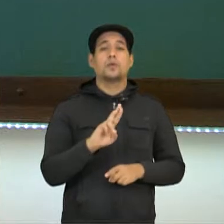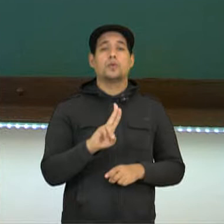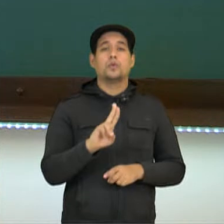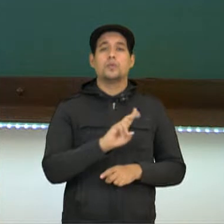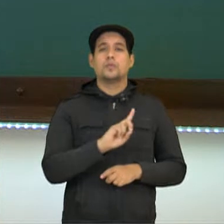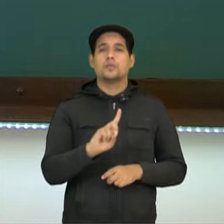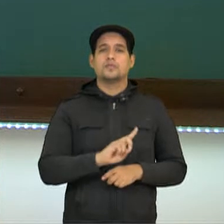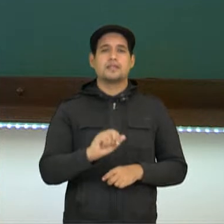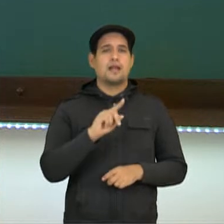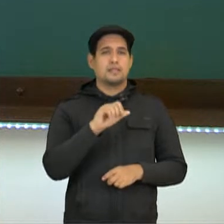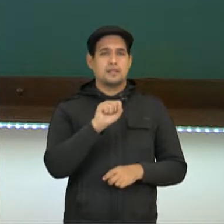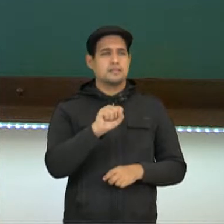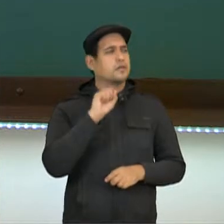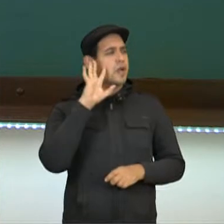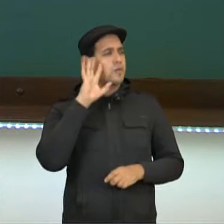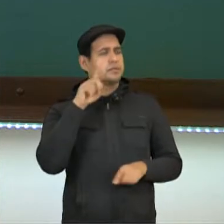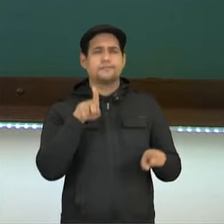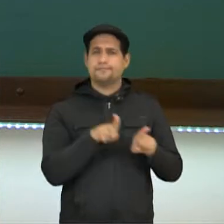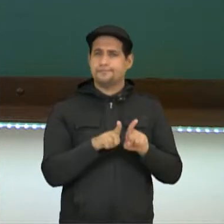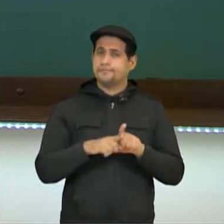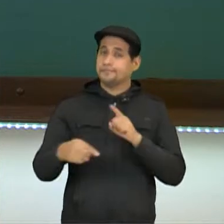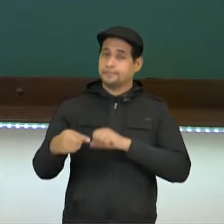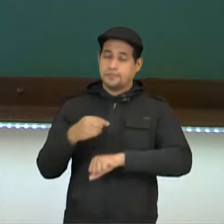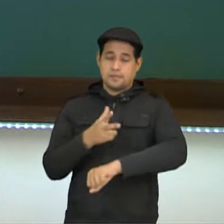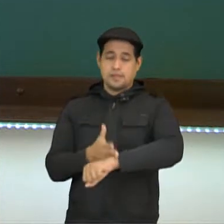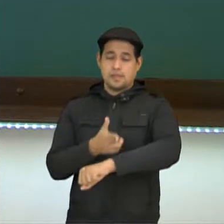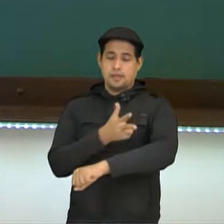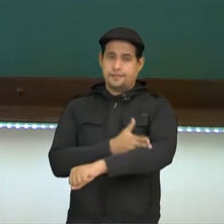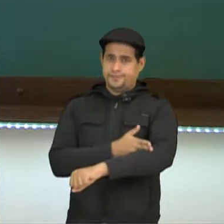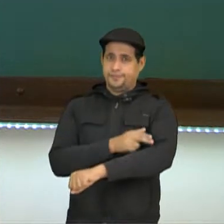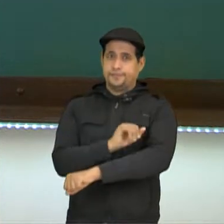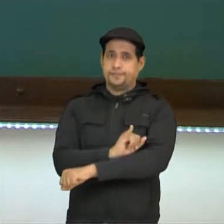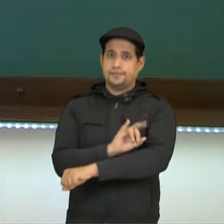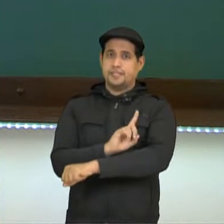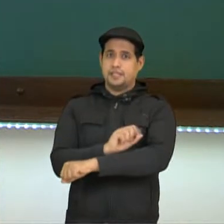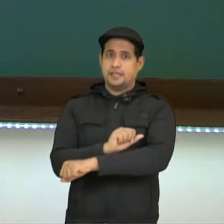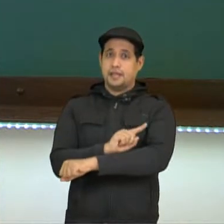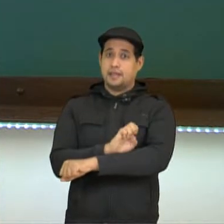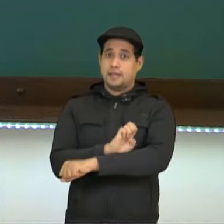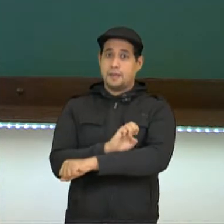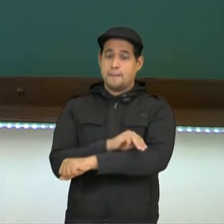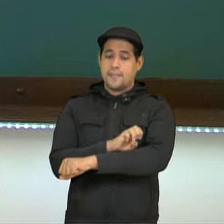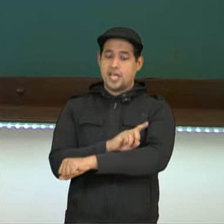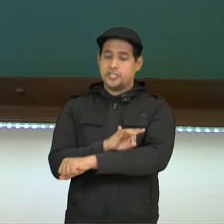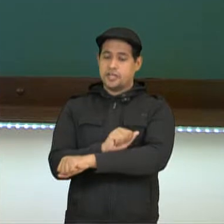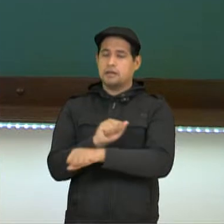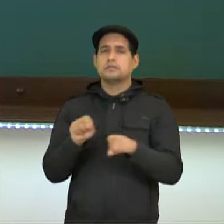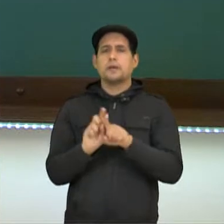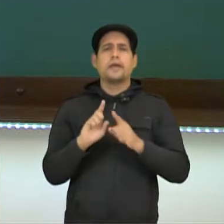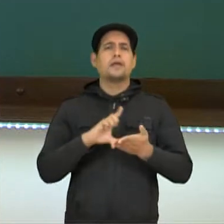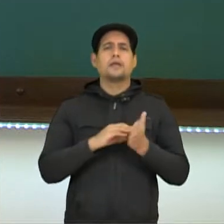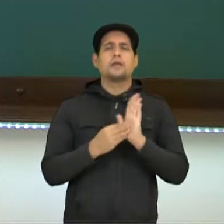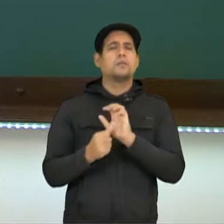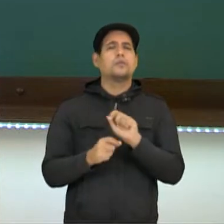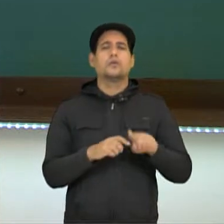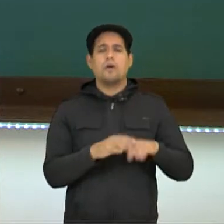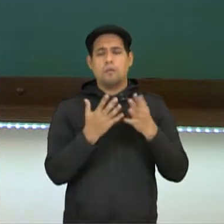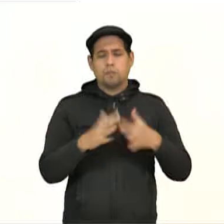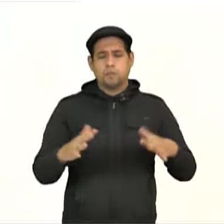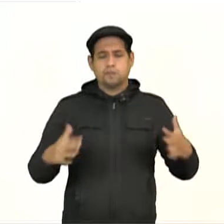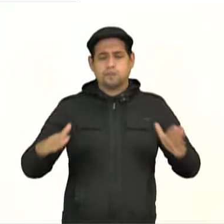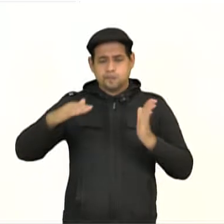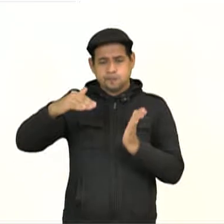esses os acontecimentos da Baixa Idade Média, tá? Que levaram às grandes navegações.